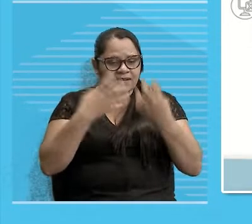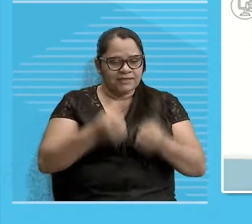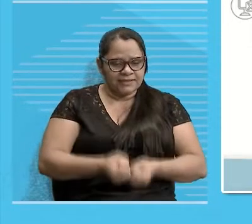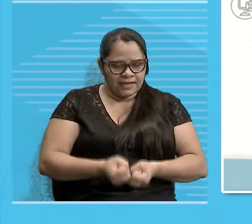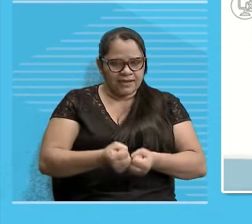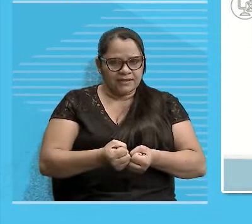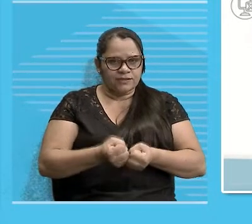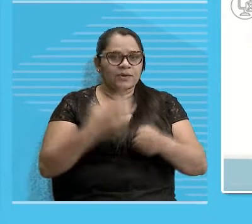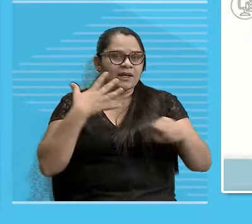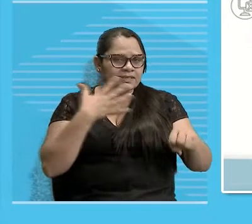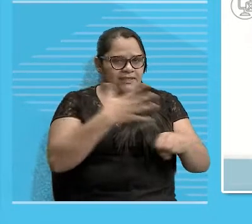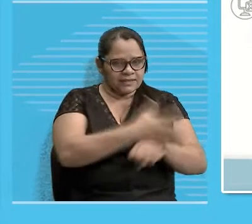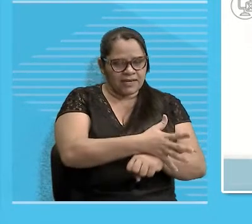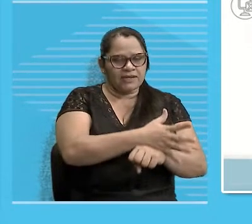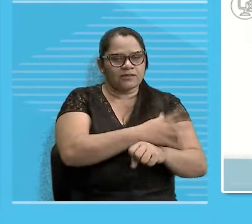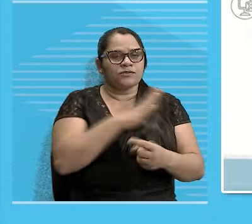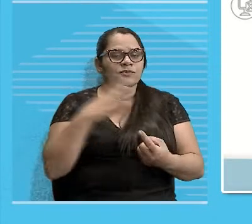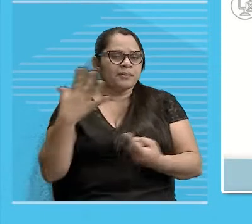acesso